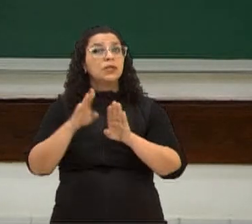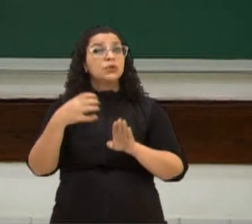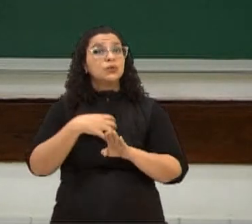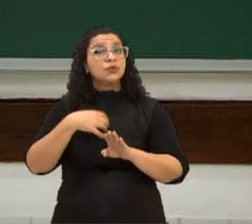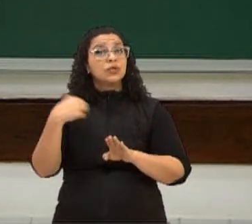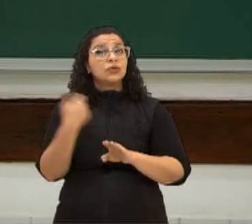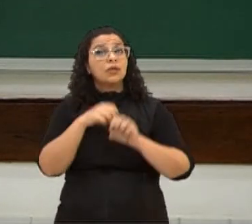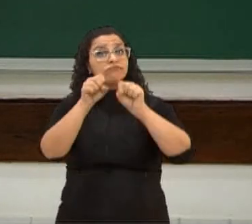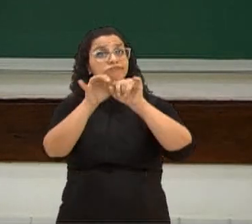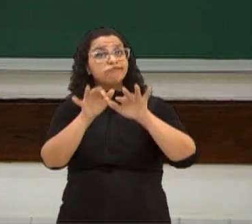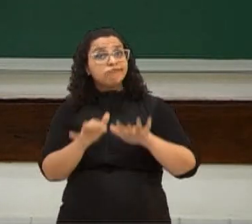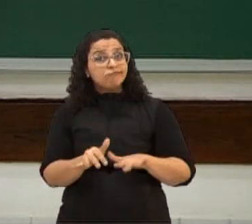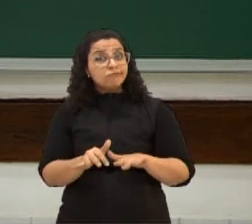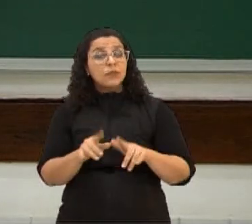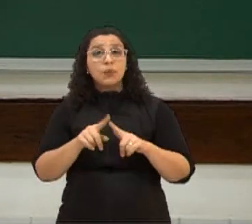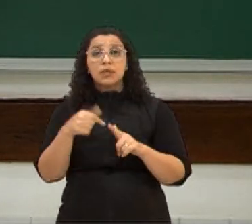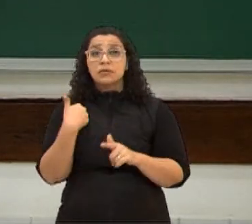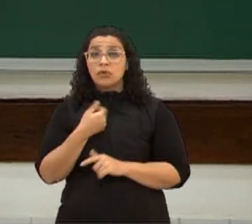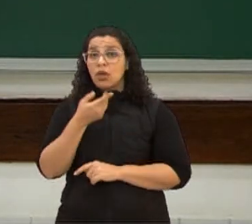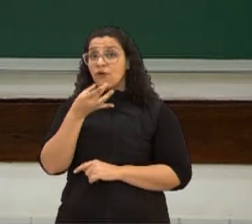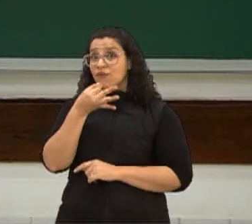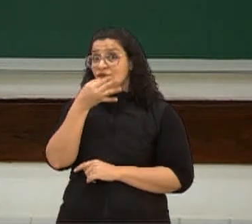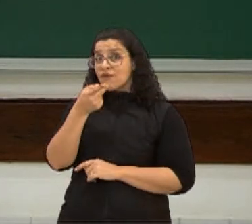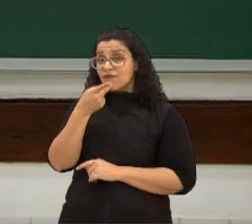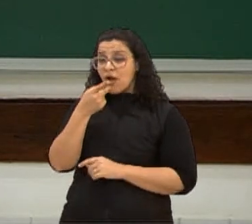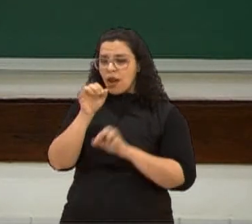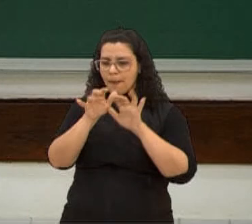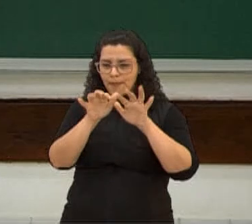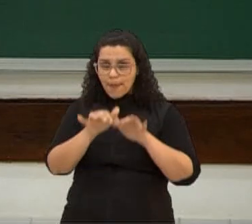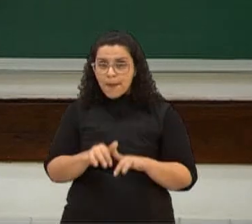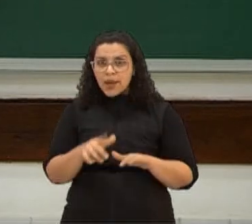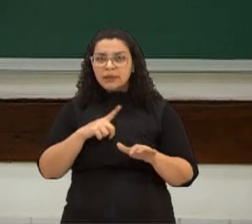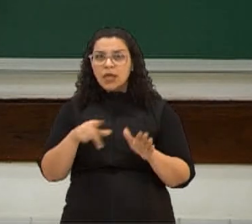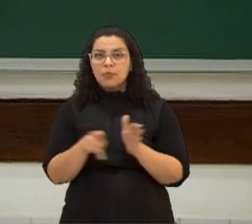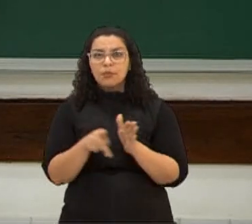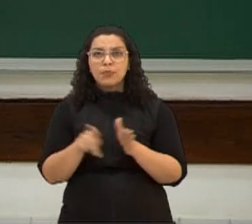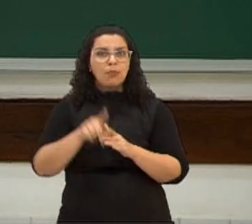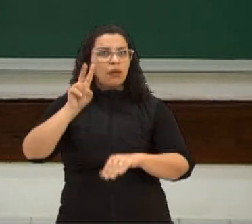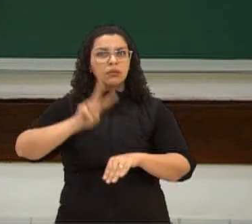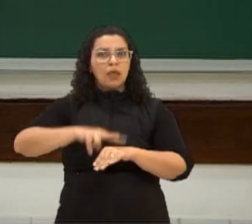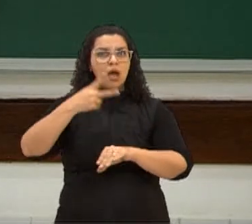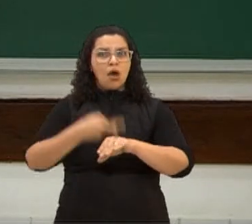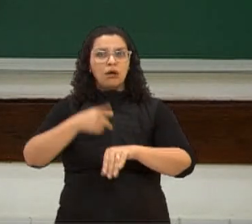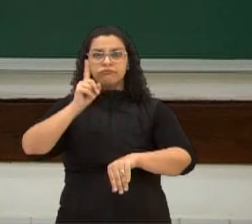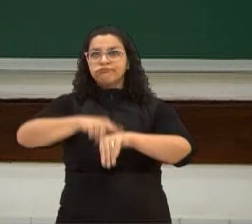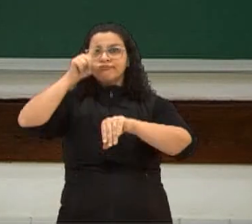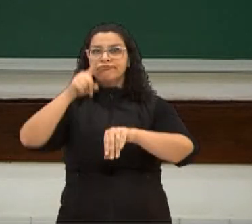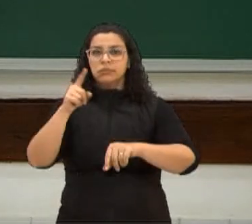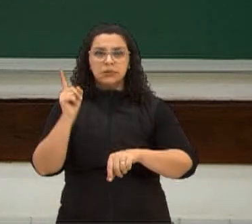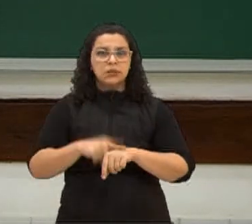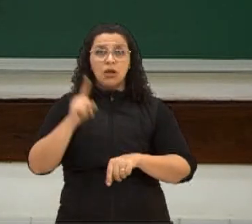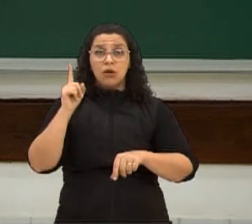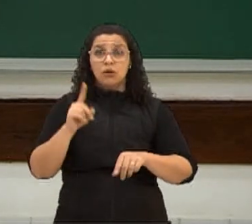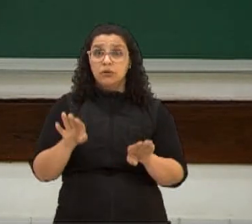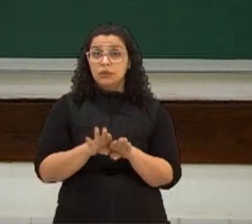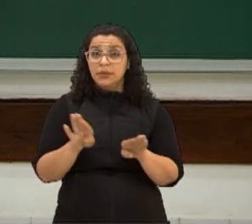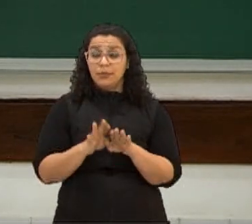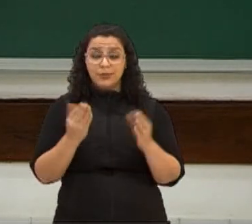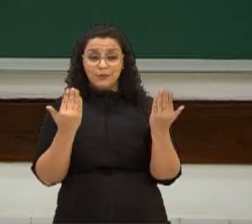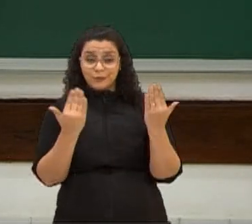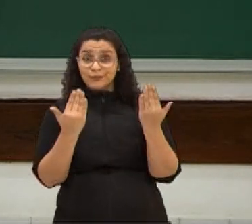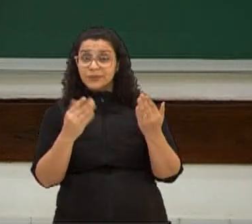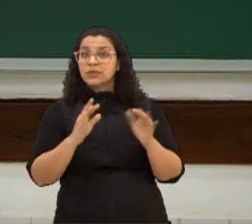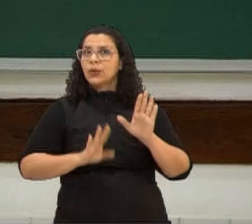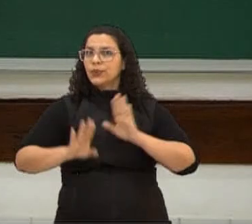nossos comentários. Os nossos comentários, aqueles que são automáticos, né, praticamente em tempo real, eu tenho que